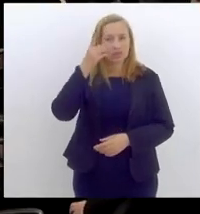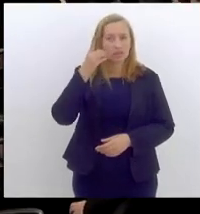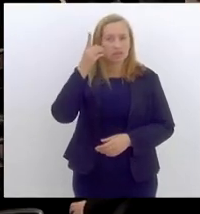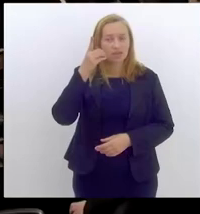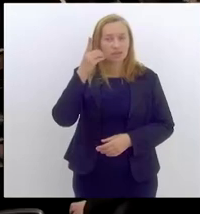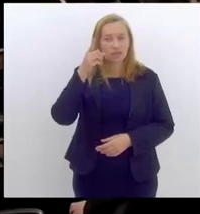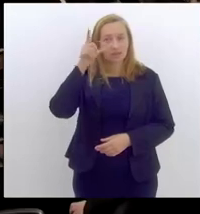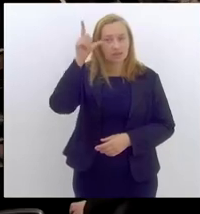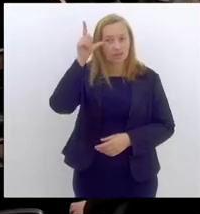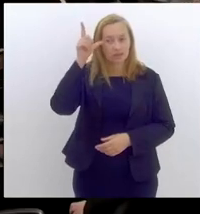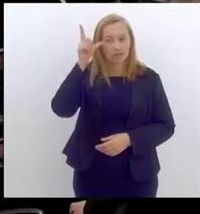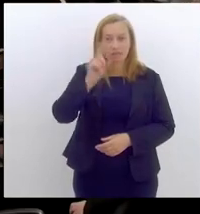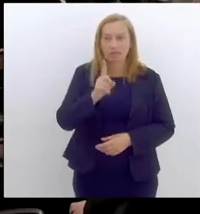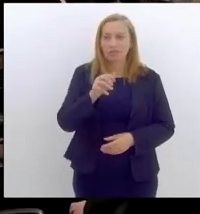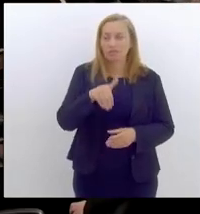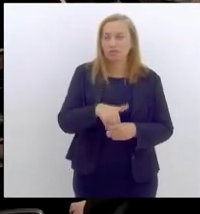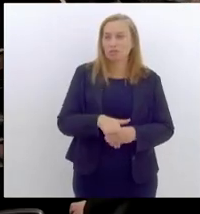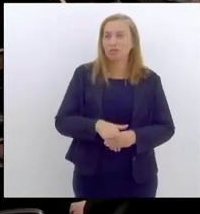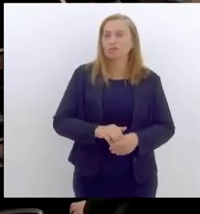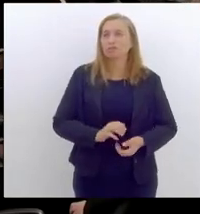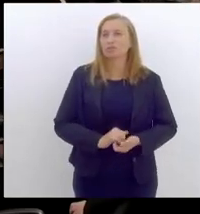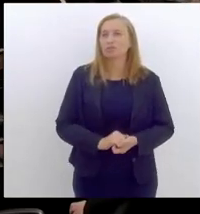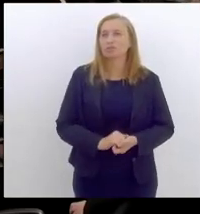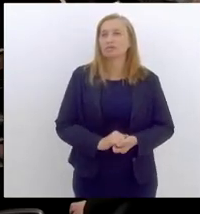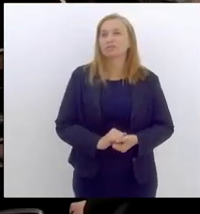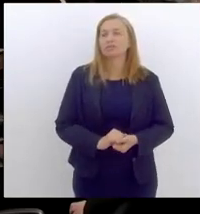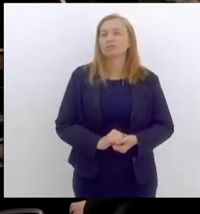Deputada Lucinha.